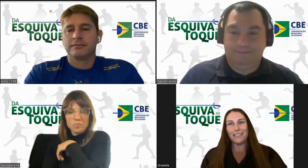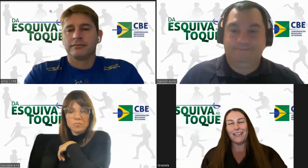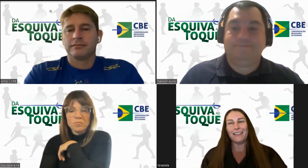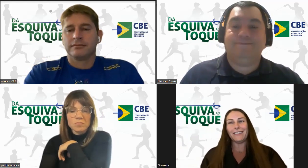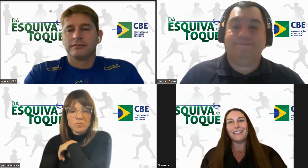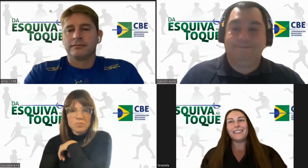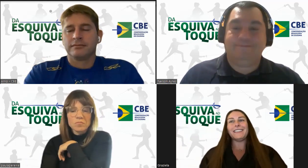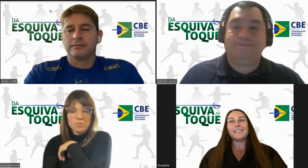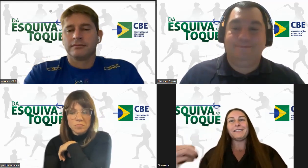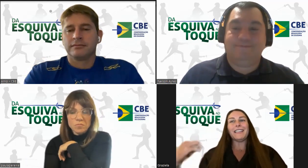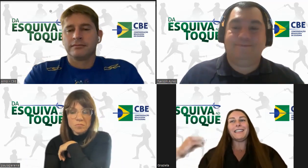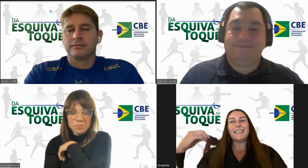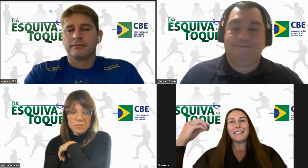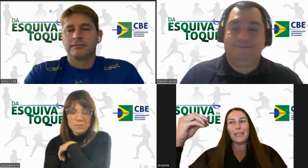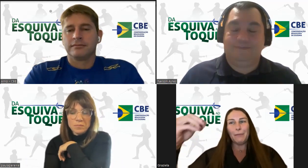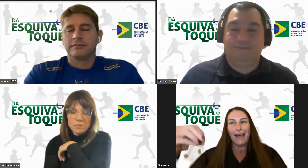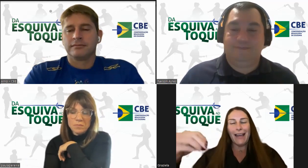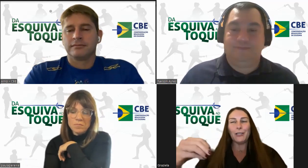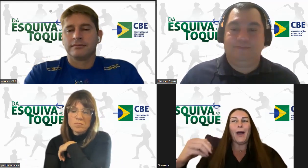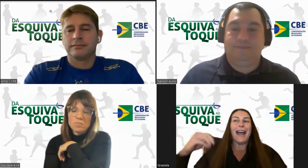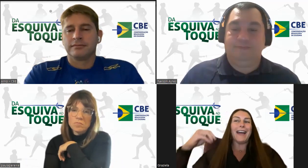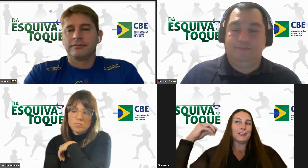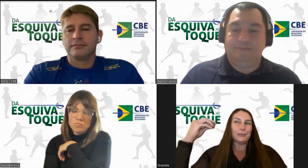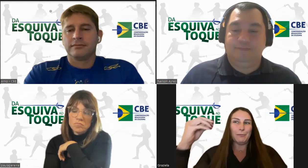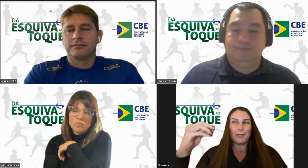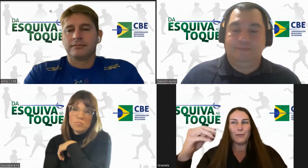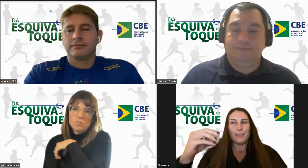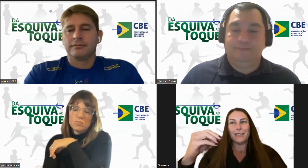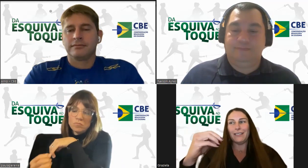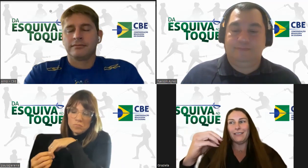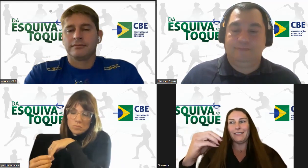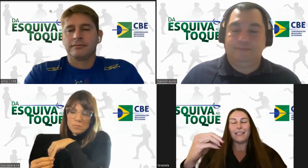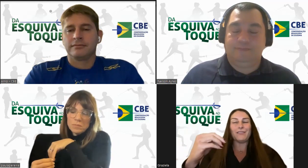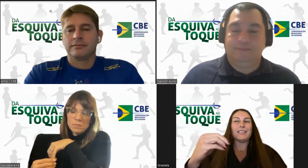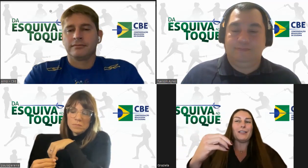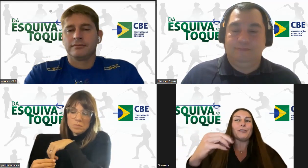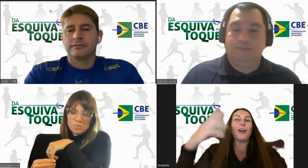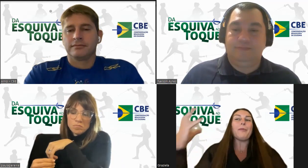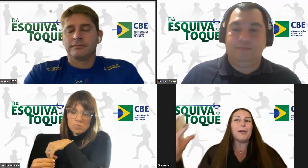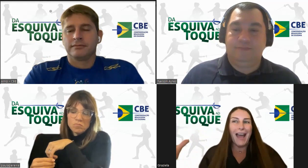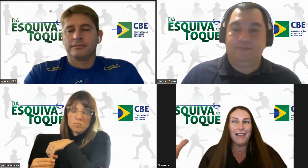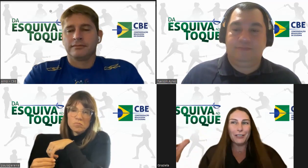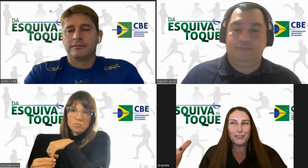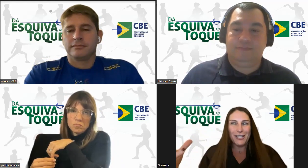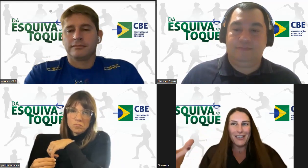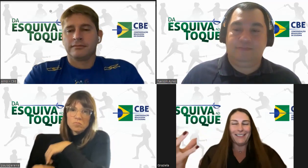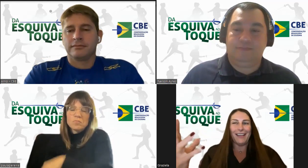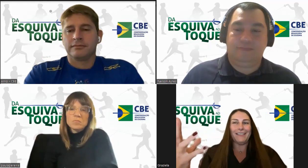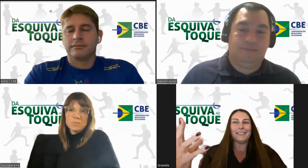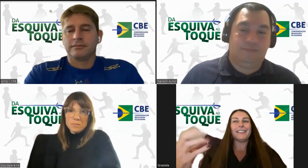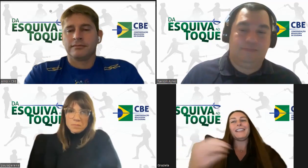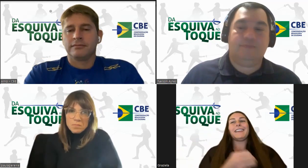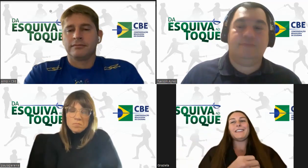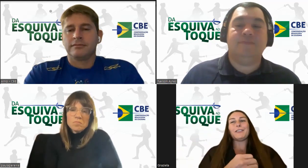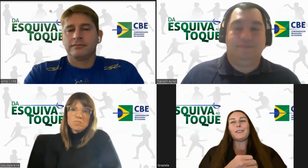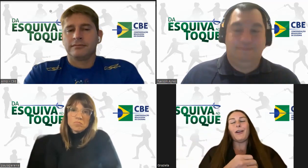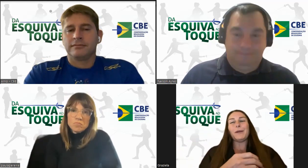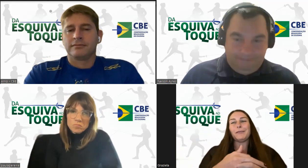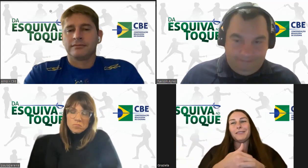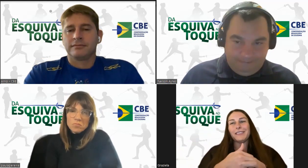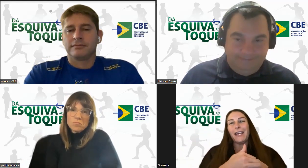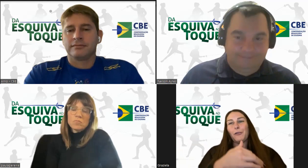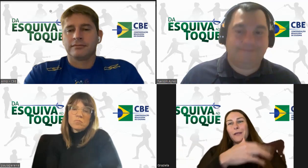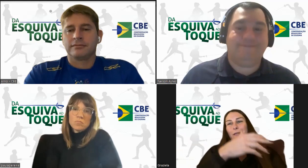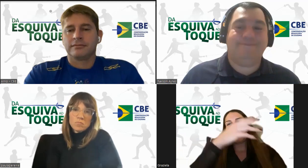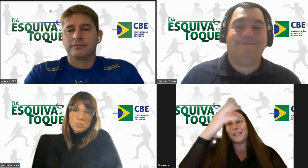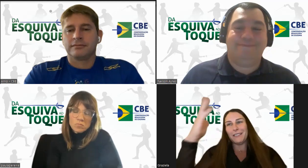crônicos né Então tá aí esse trabalho árvore de pessoas que às vezes não tomam água no dia né só